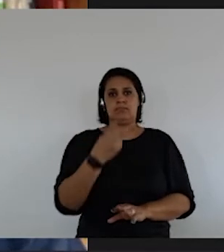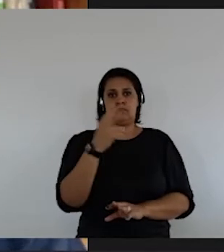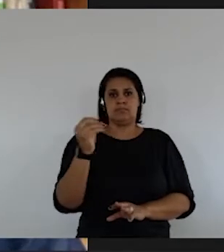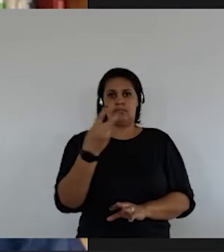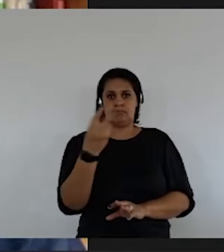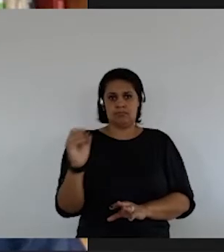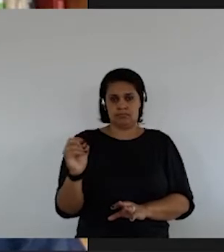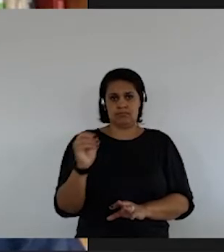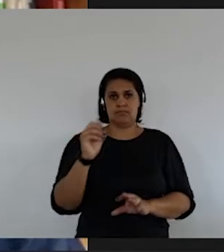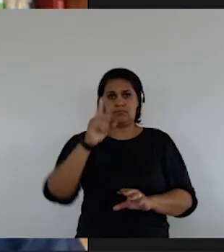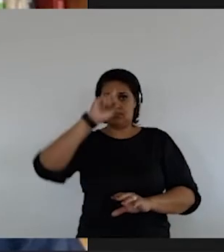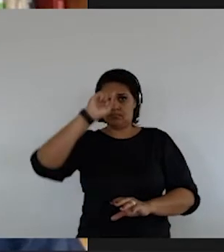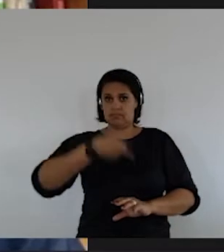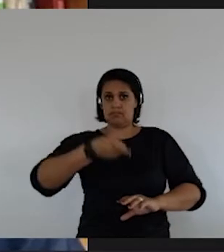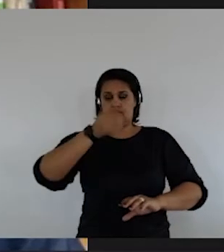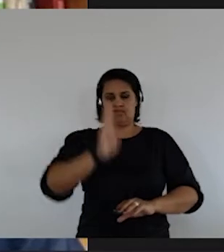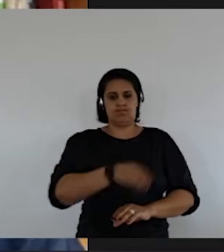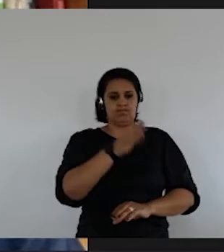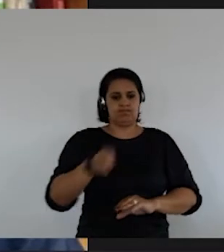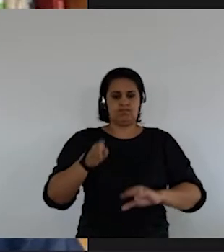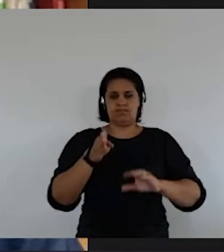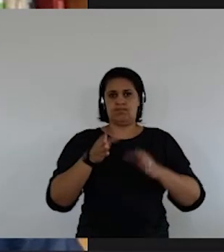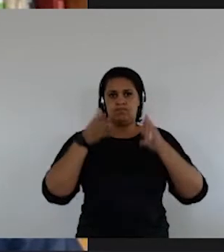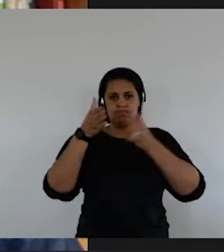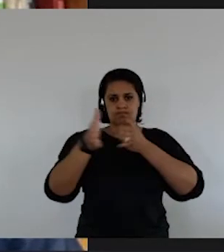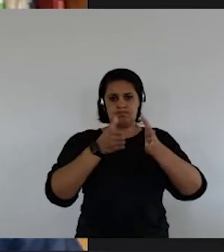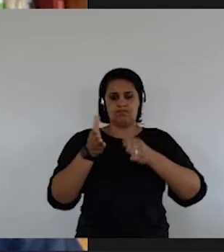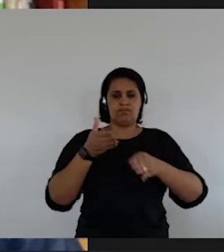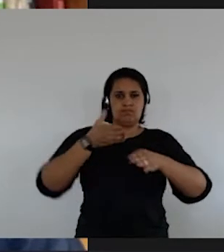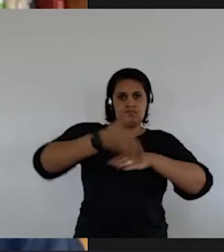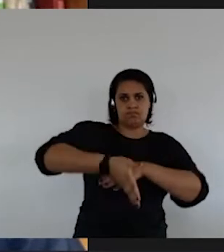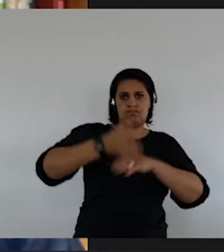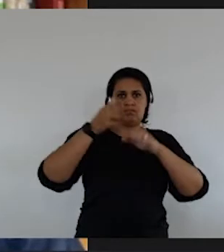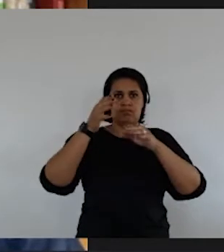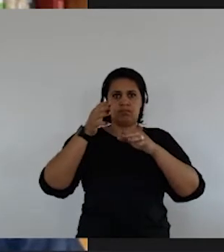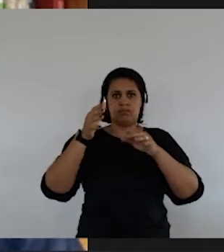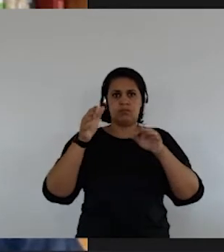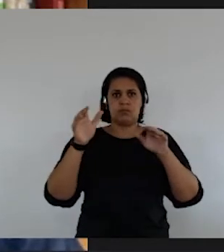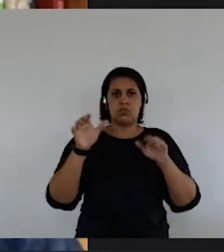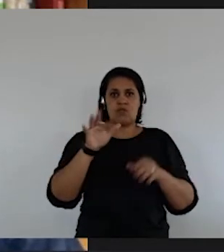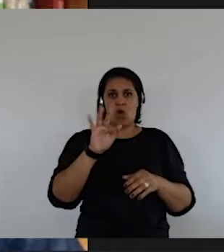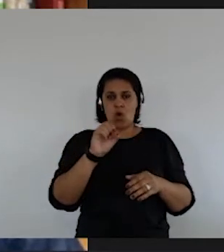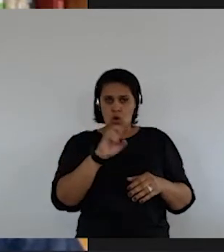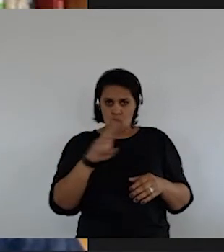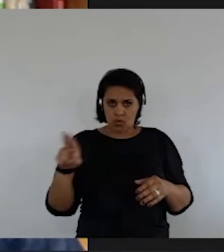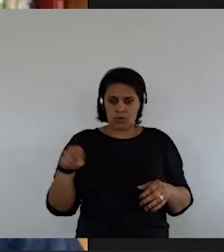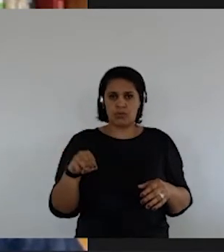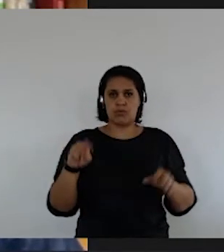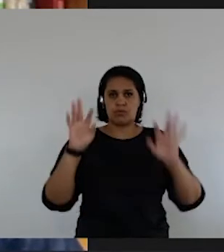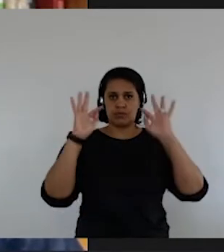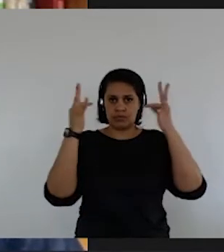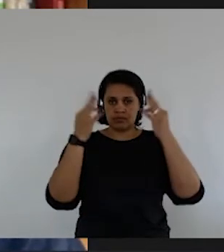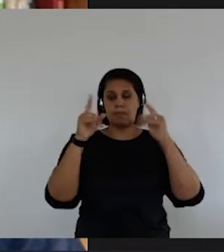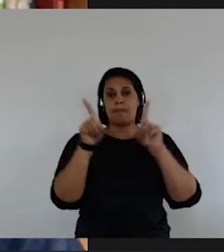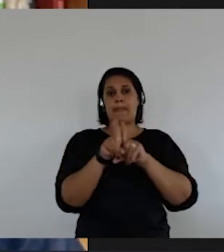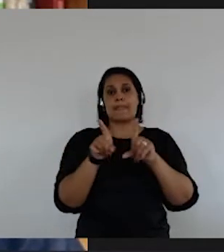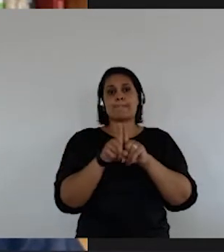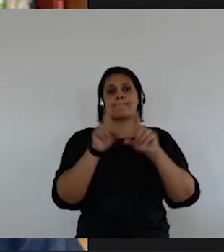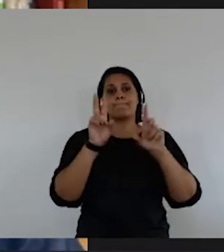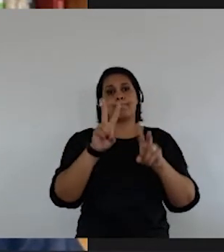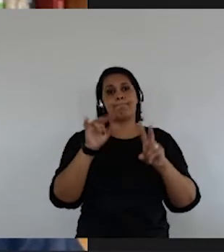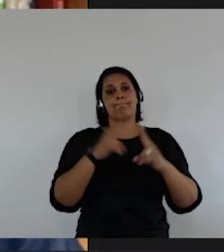313/2020, determinando a suspensão do atendimento presencial nos fóruns, que teria que ser substituído pelo contato remoto a